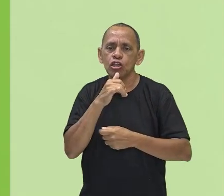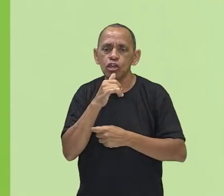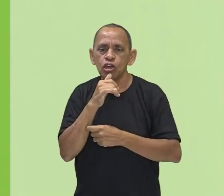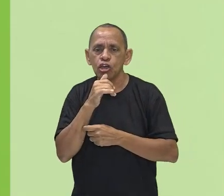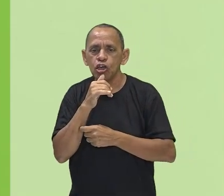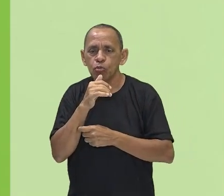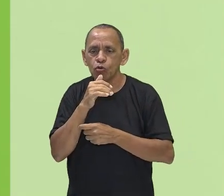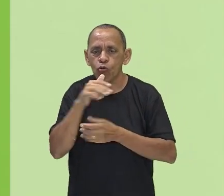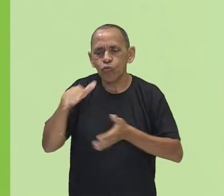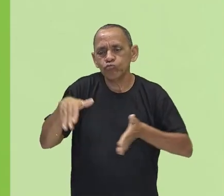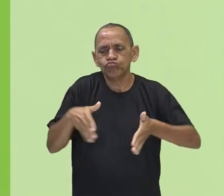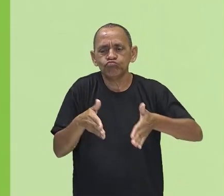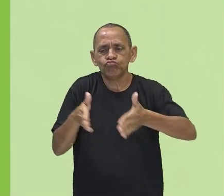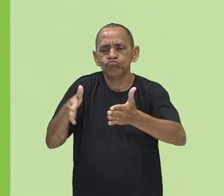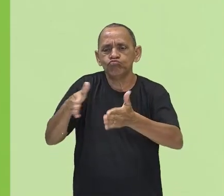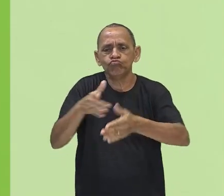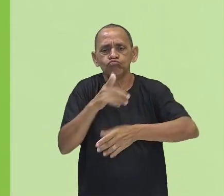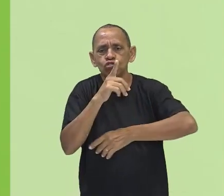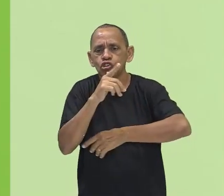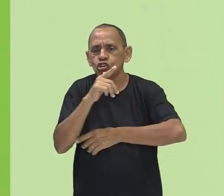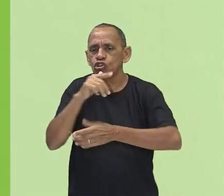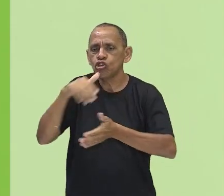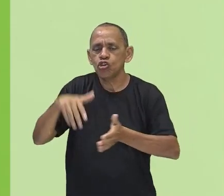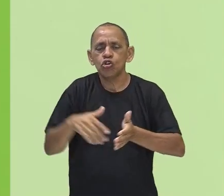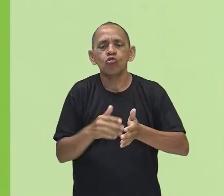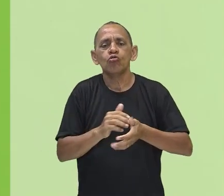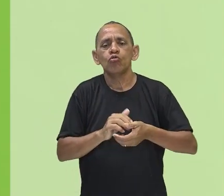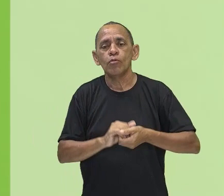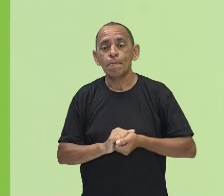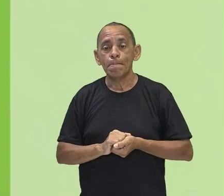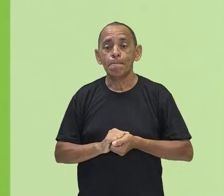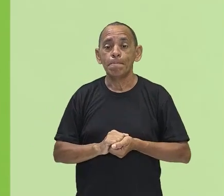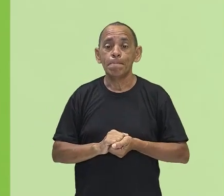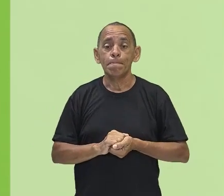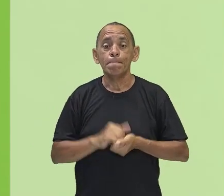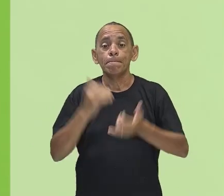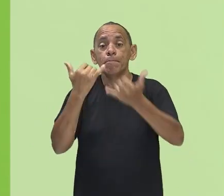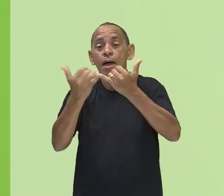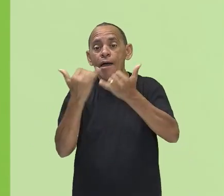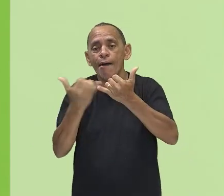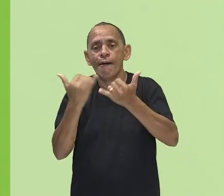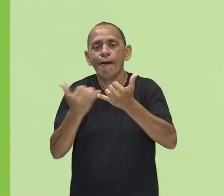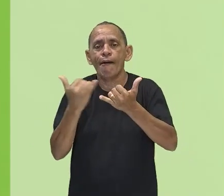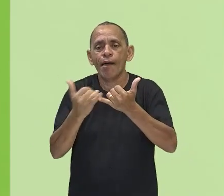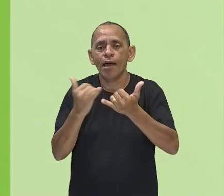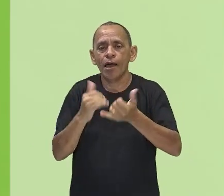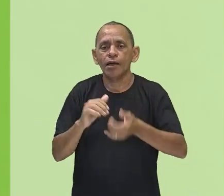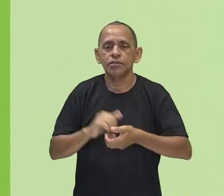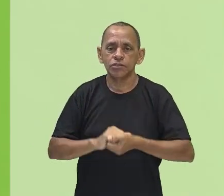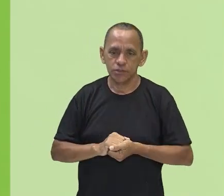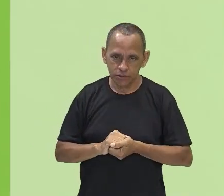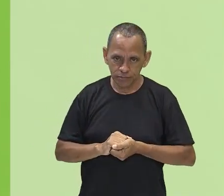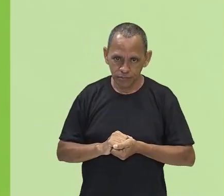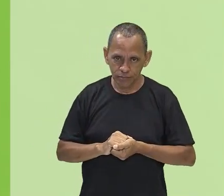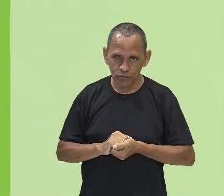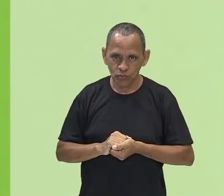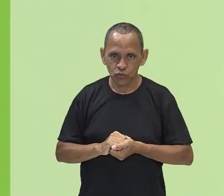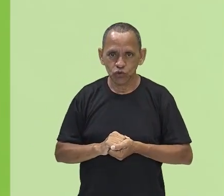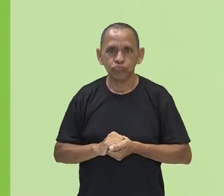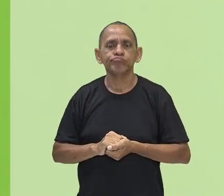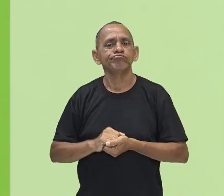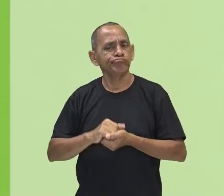que acontece? Parece ali que você está vendo um peixe, ou alguma pedra, ou algum